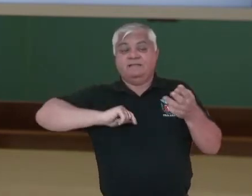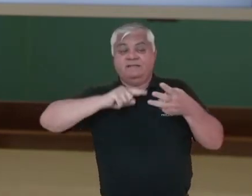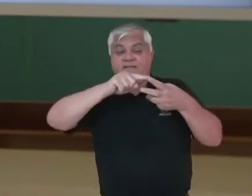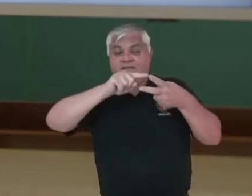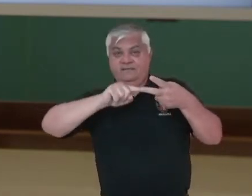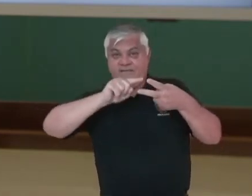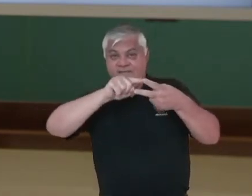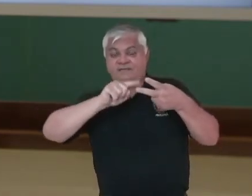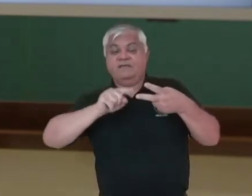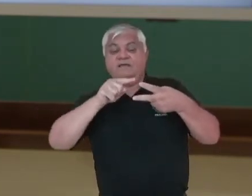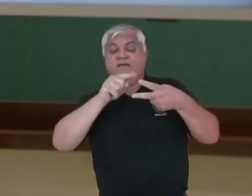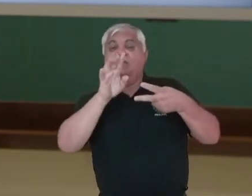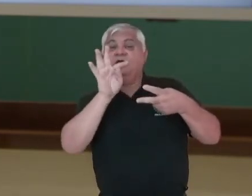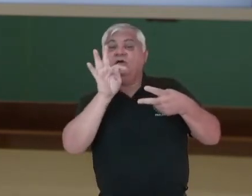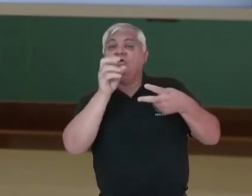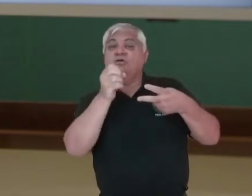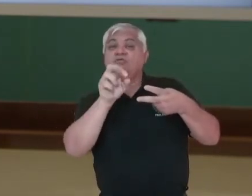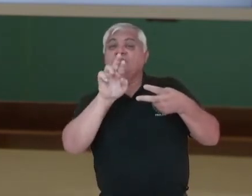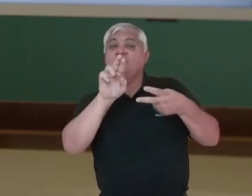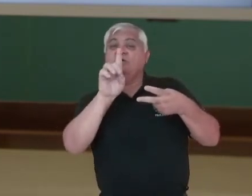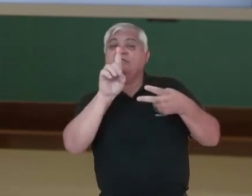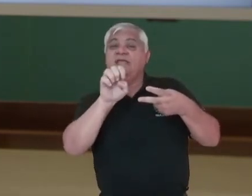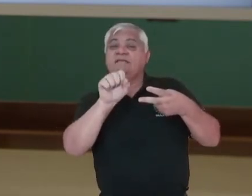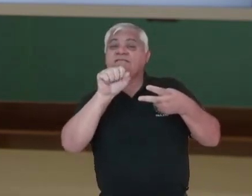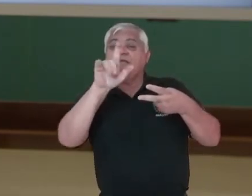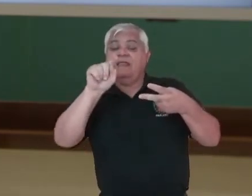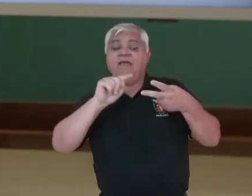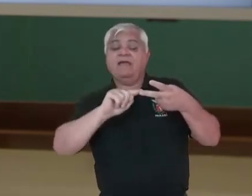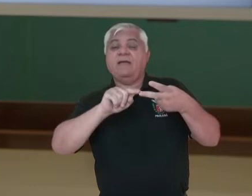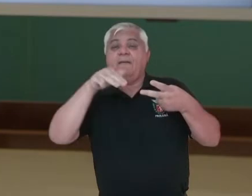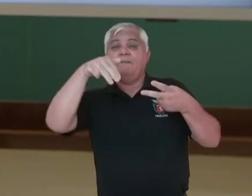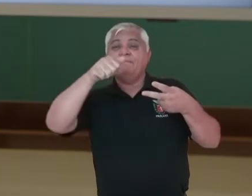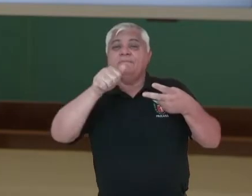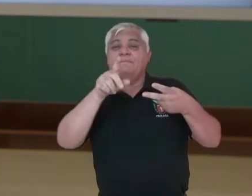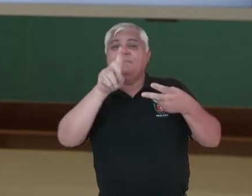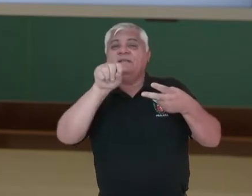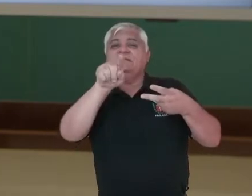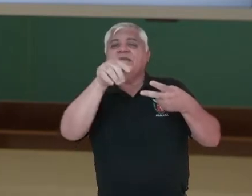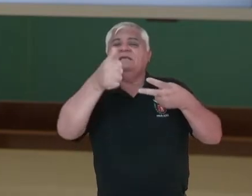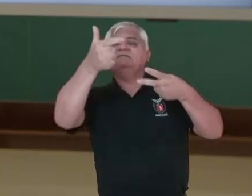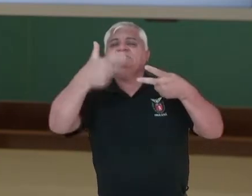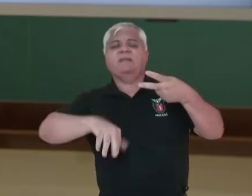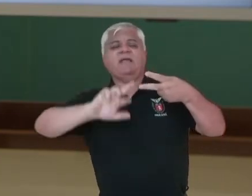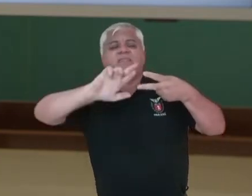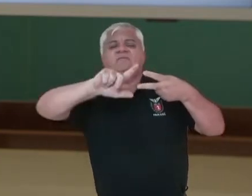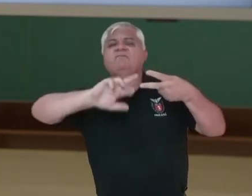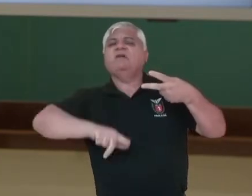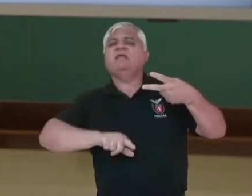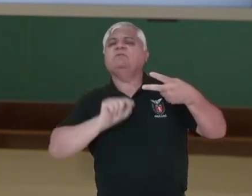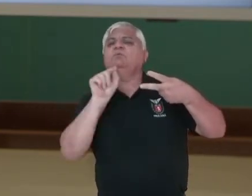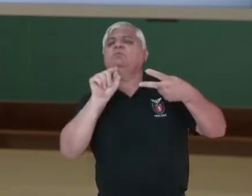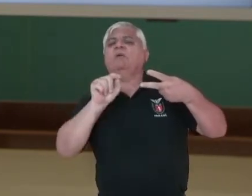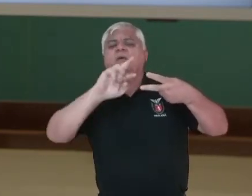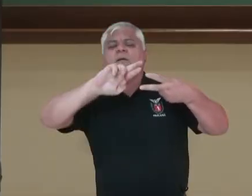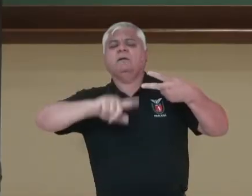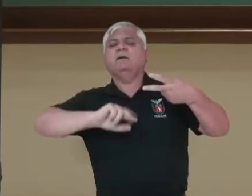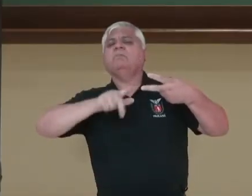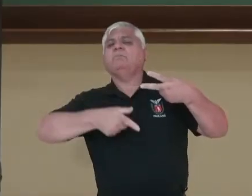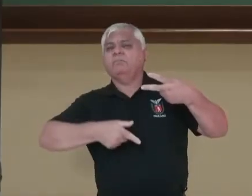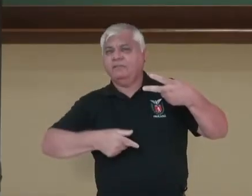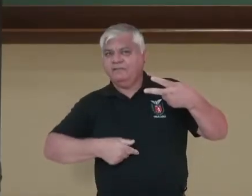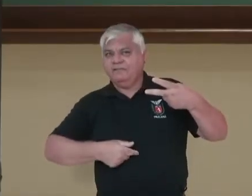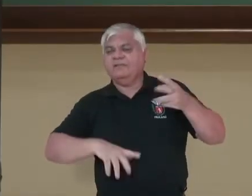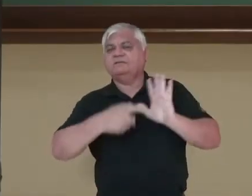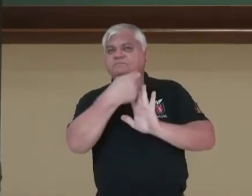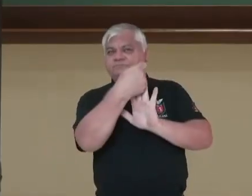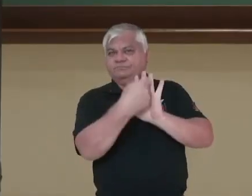dois estabeleciam ali acordos entre Portugal e Espanha. Vocês vão explicar a diferença entre os dois. Então,